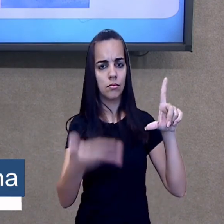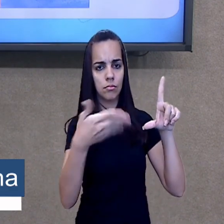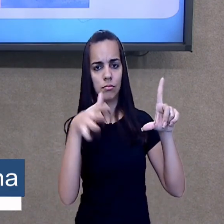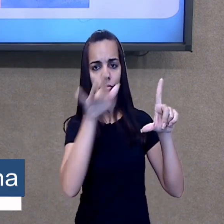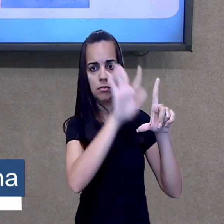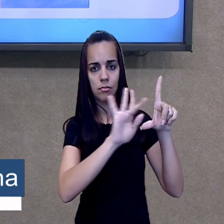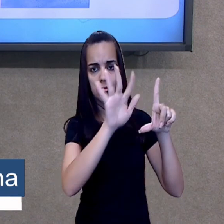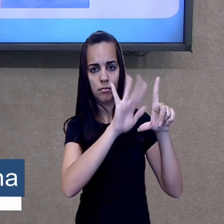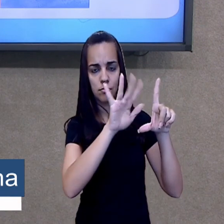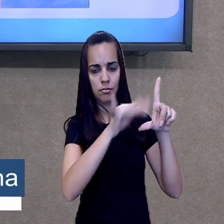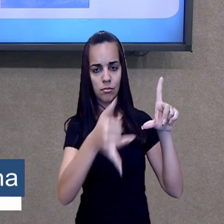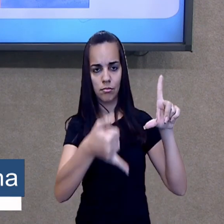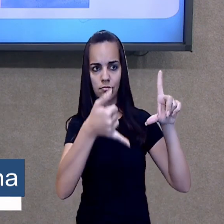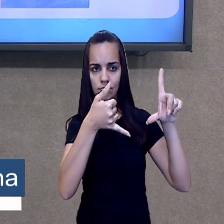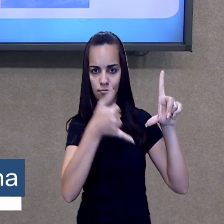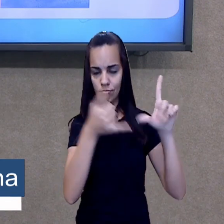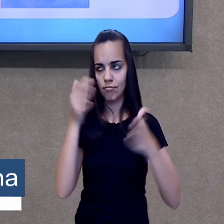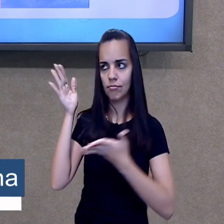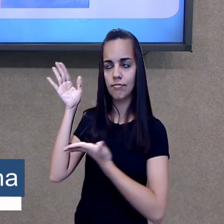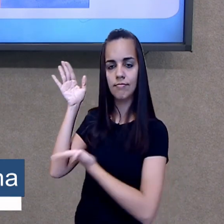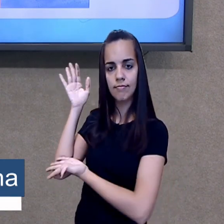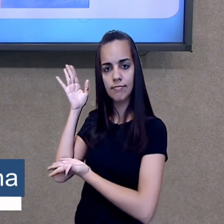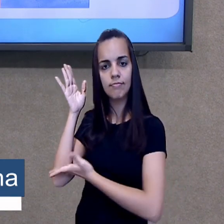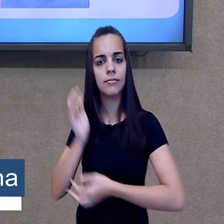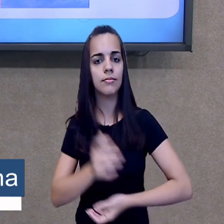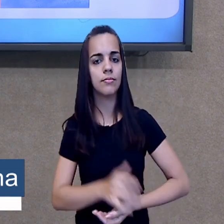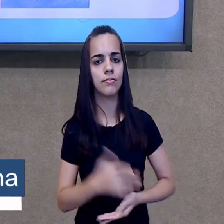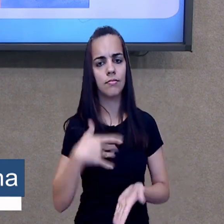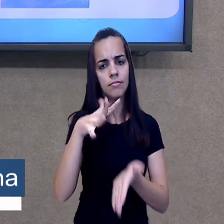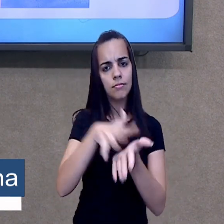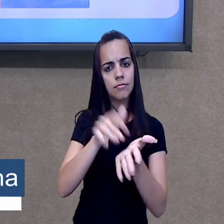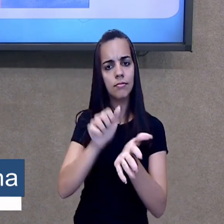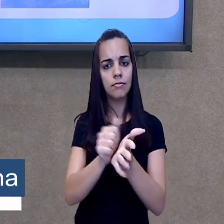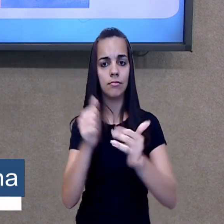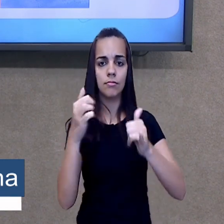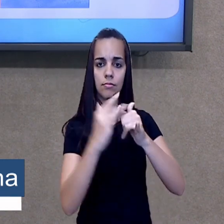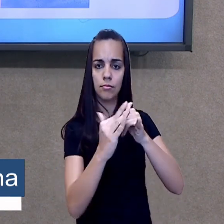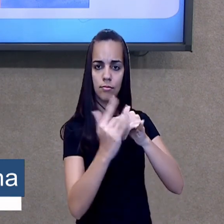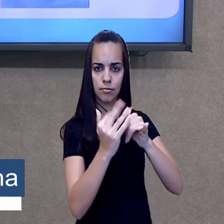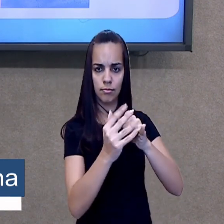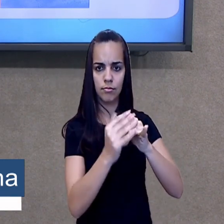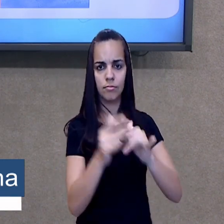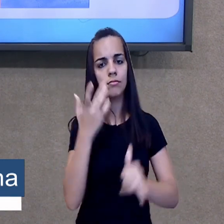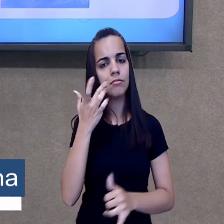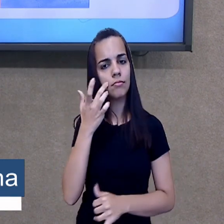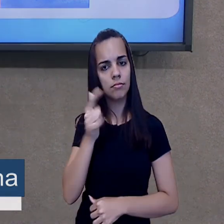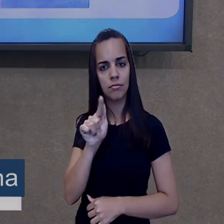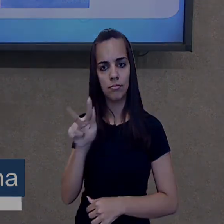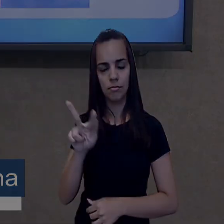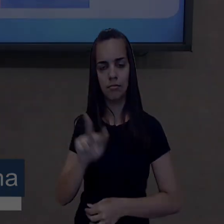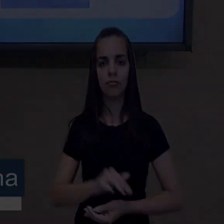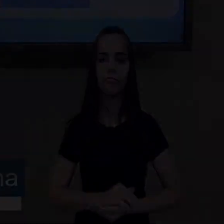do seu celular na imagem que aparece no canto da tela. Se inscreva no nosso canal do YouTube, SMED-GV.